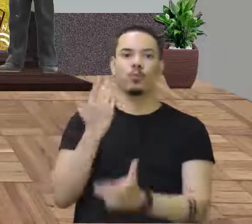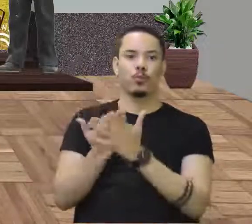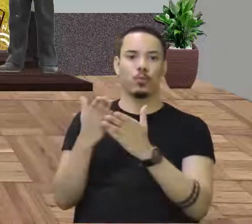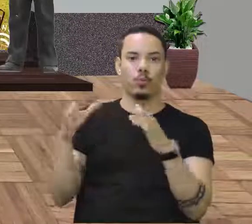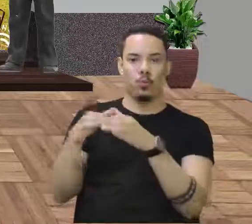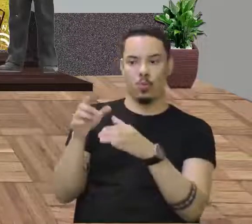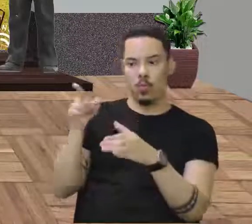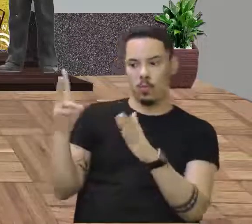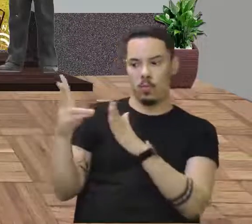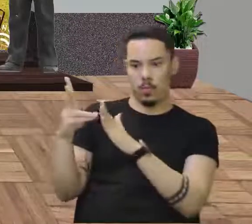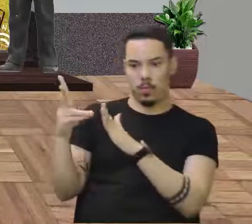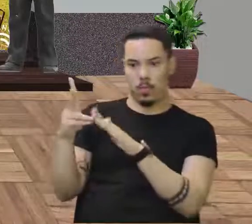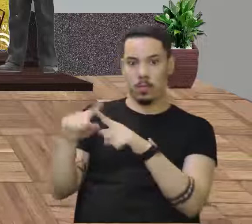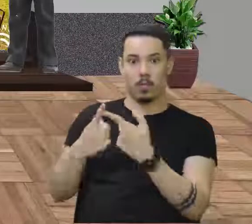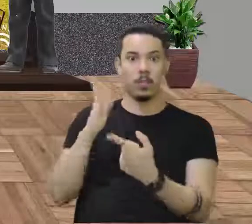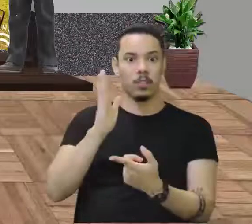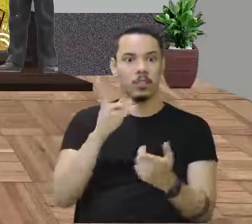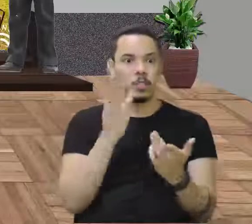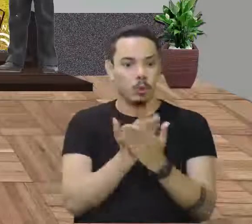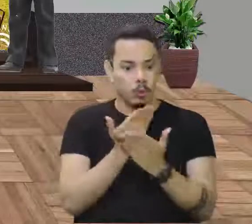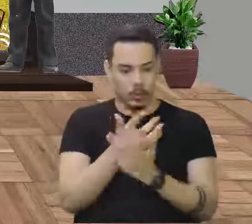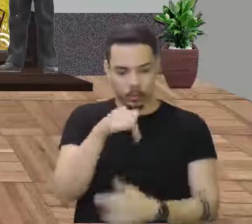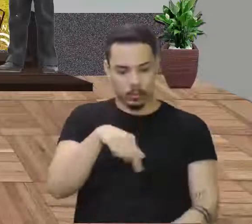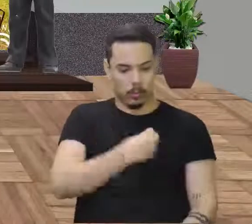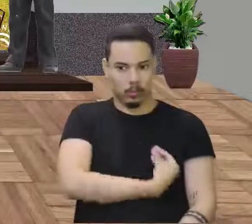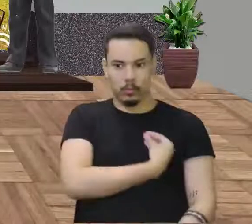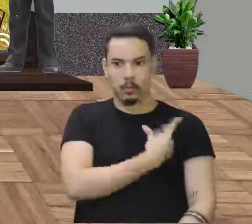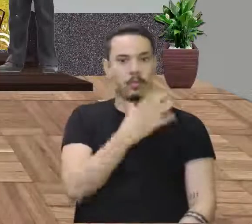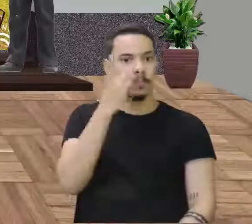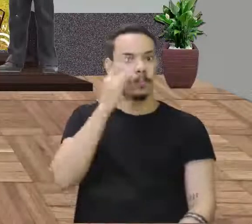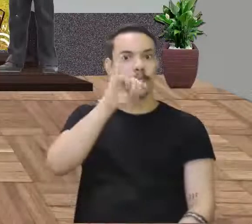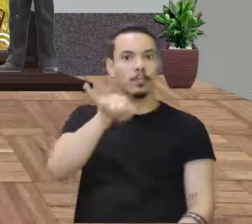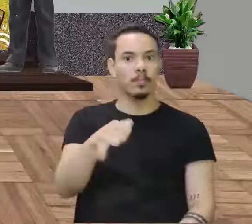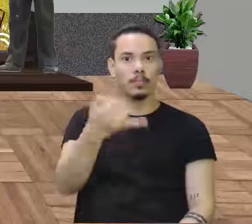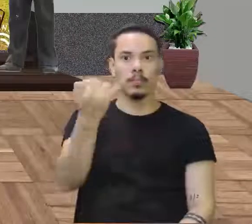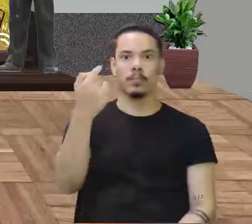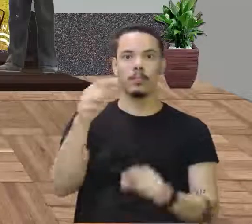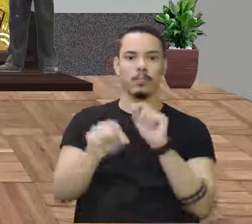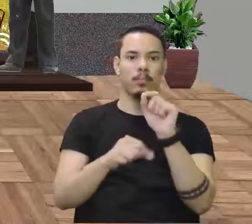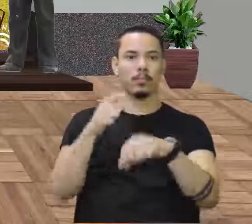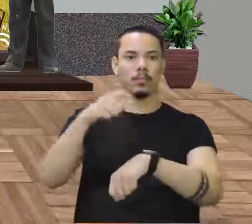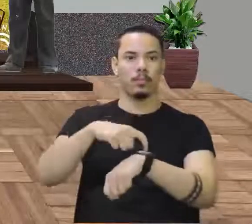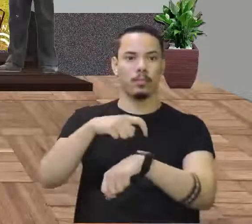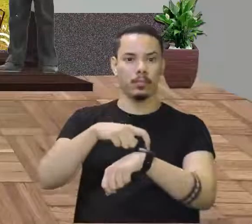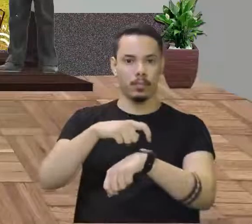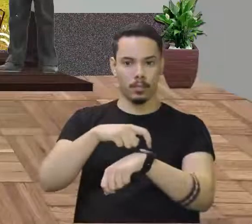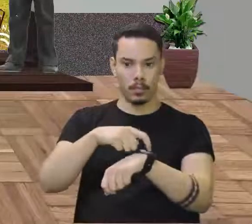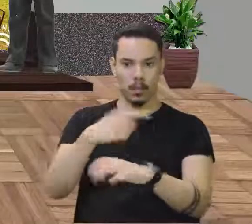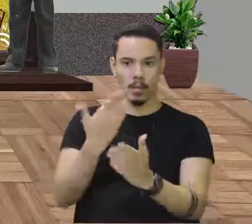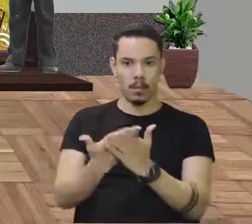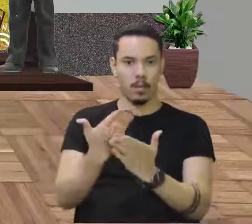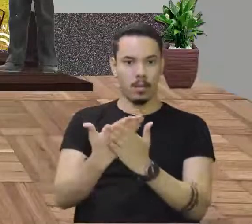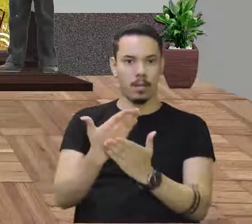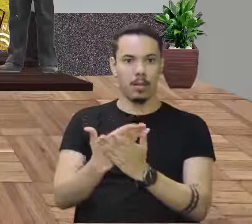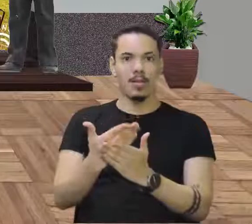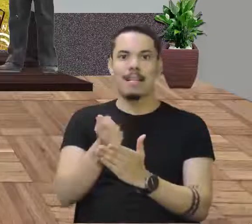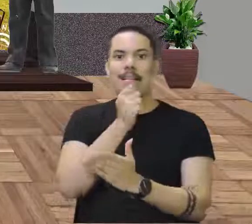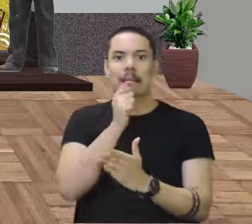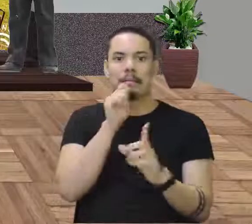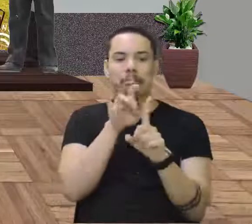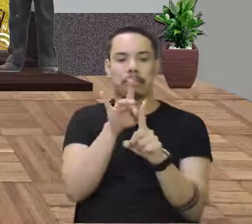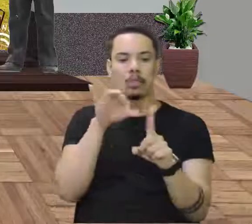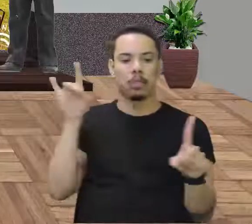E Aloysio Ferreira também já está estudando aqui, ele vai aproveitar enquanto ele está em exílio,